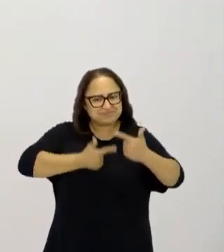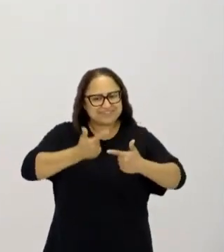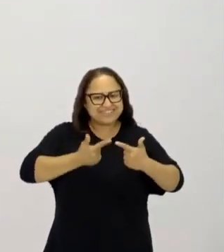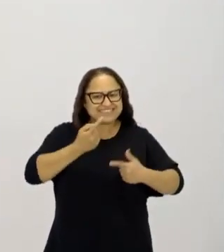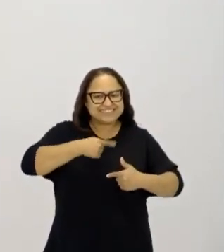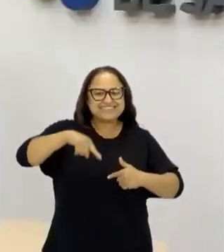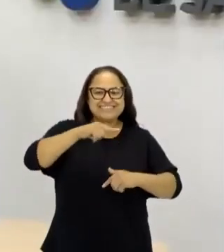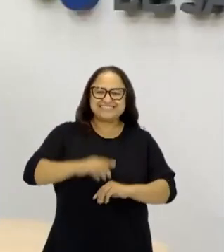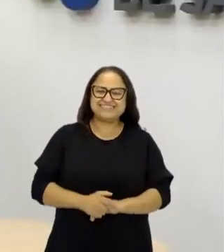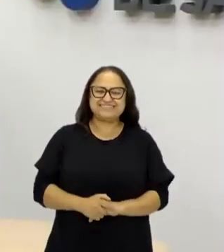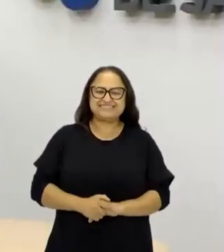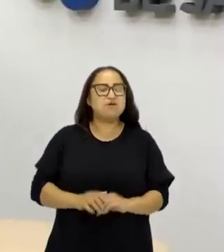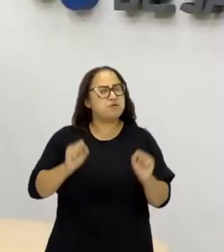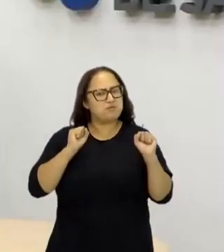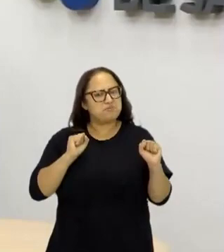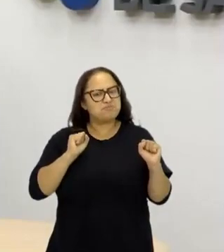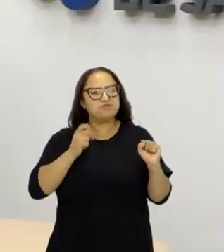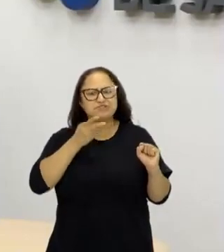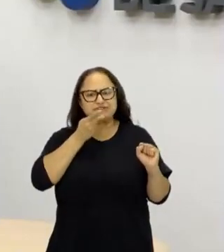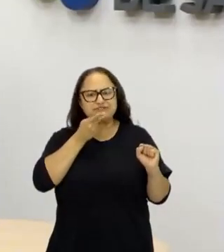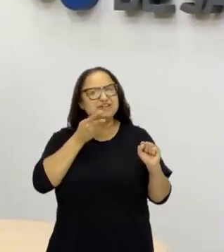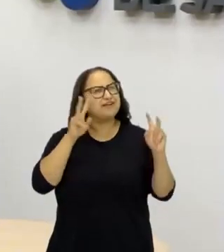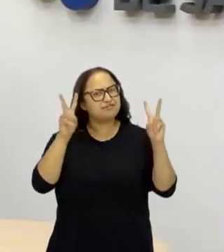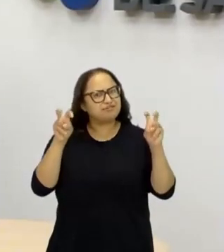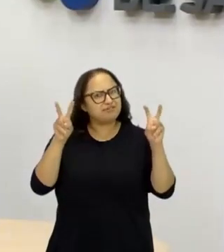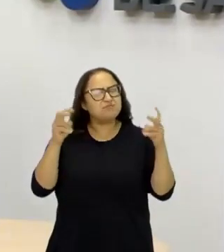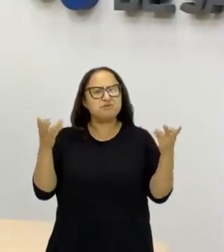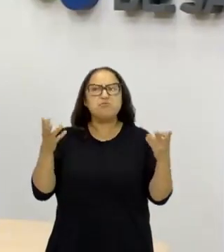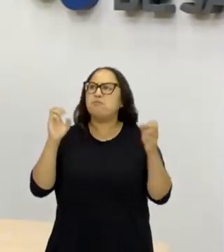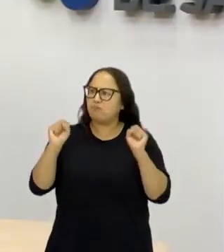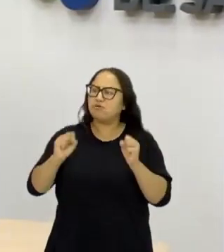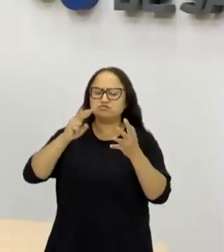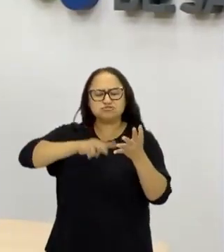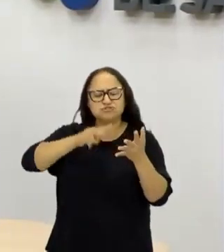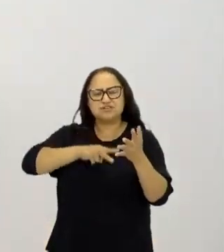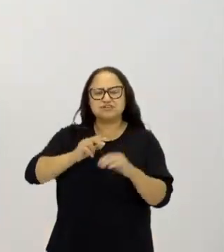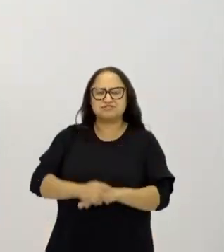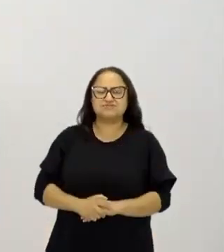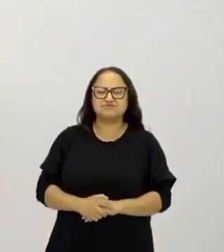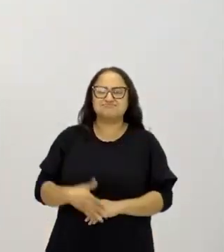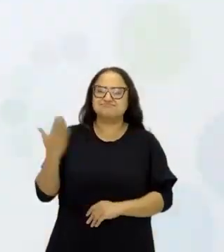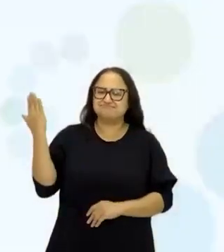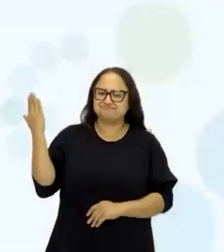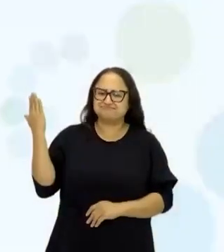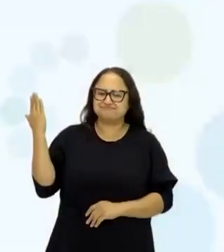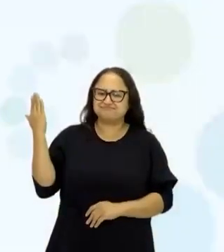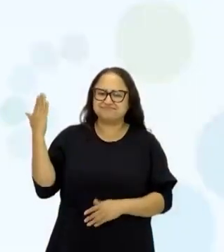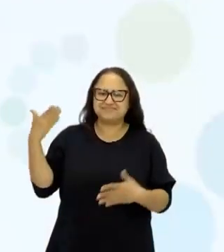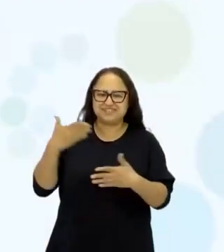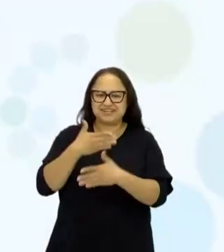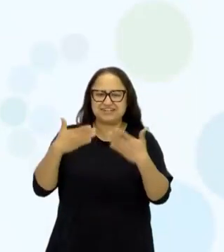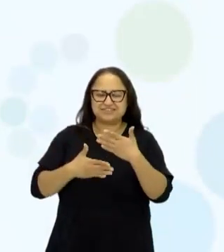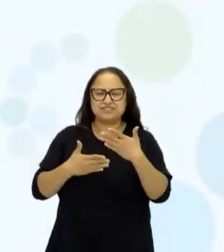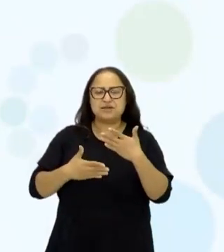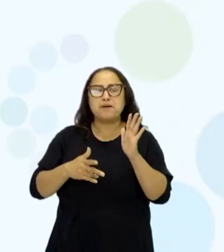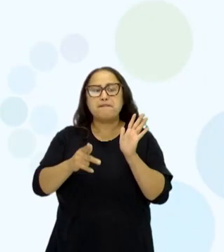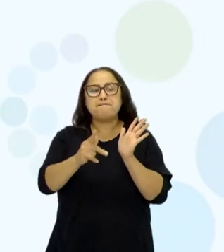Russão. Então você pode falar do tema, né? Já que você comentou do tema, pode ler o tema aí. Bota no LED é o papel da